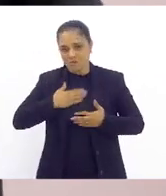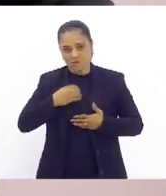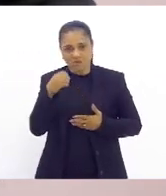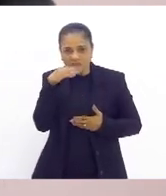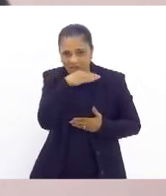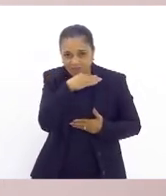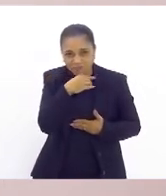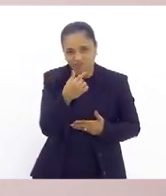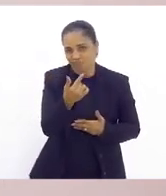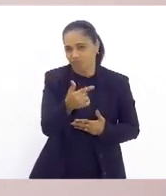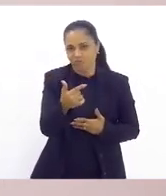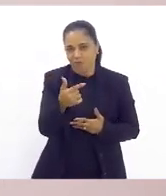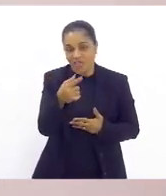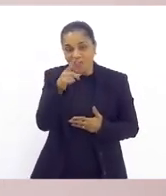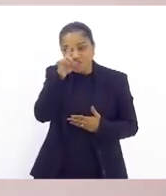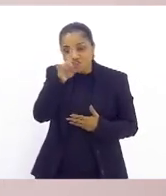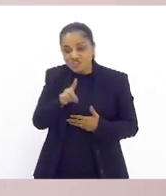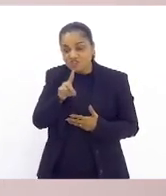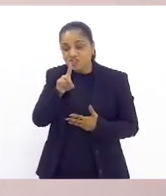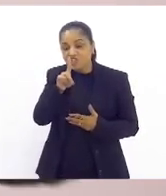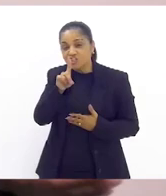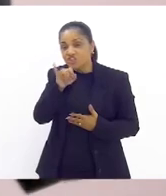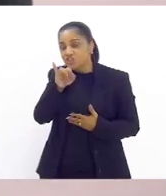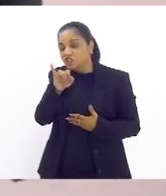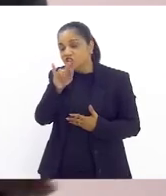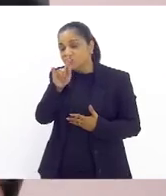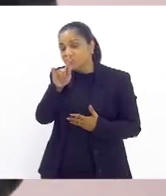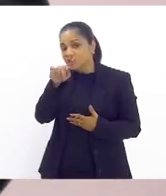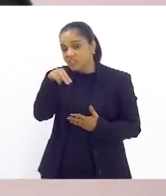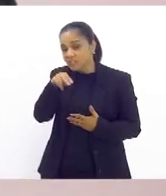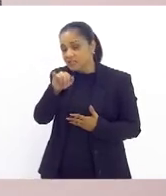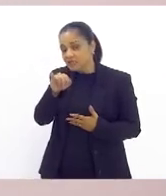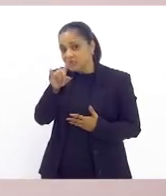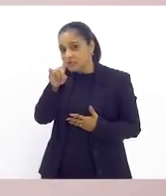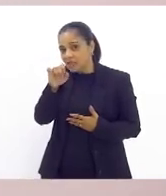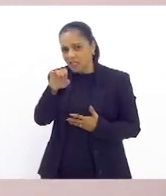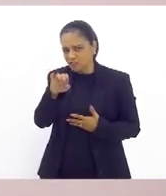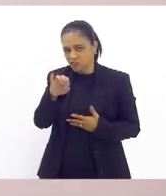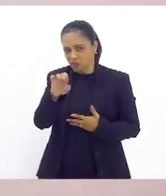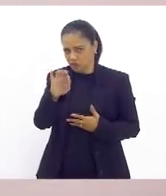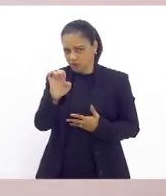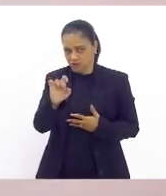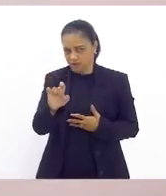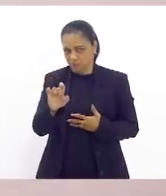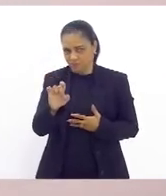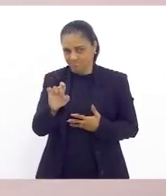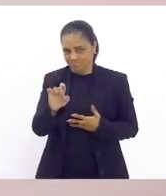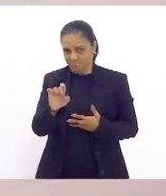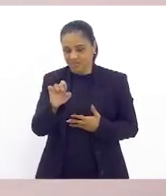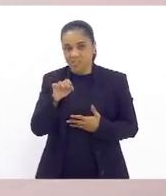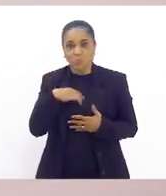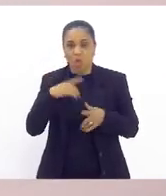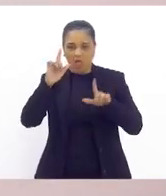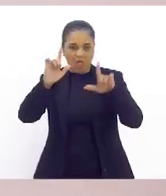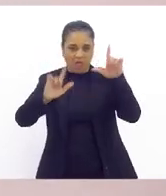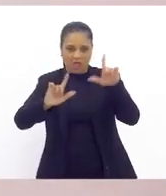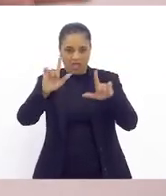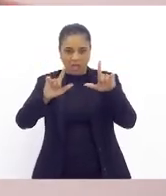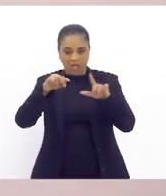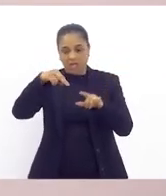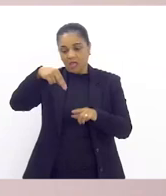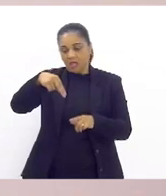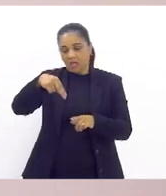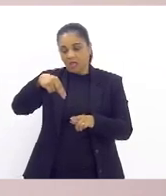eu tô falando de dignidade eu não tô falando de luxo eu não tô falando que a pessoa quer assistir um Netflix que a pessoa quer